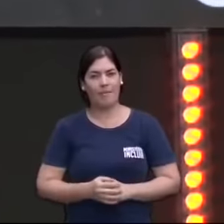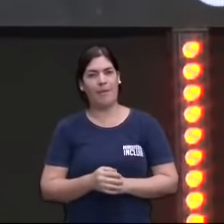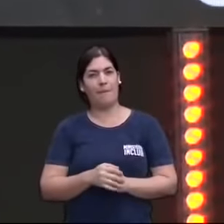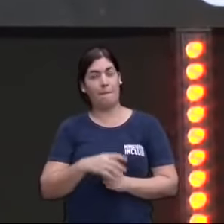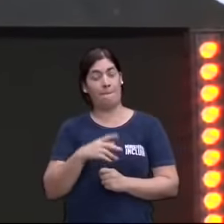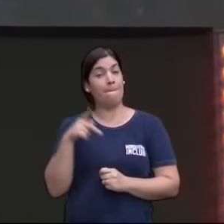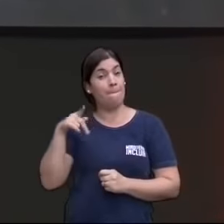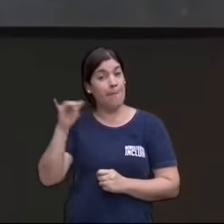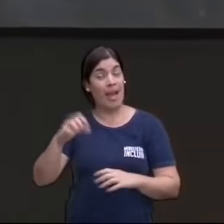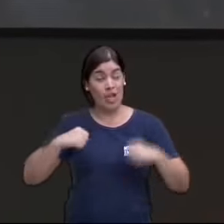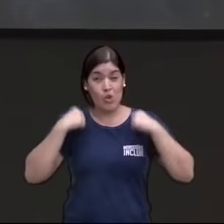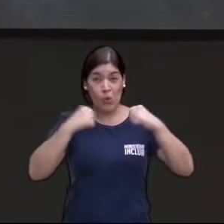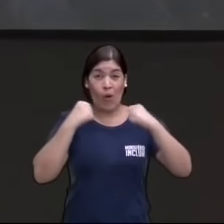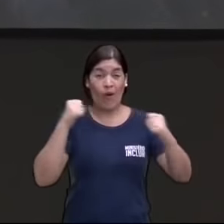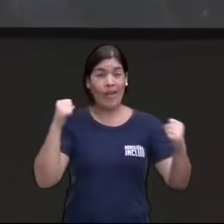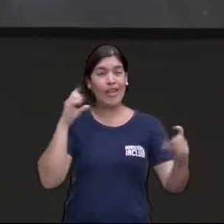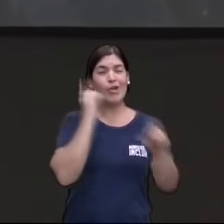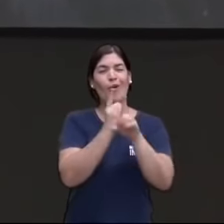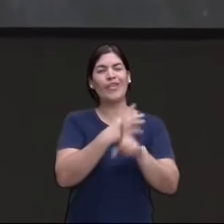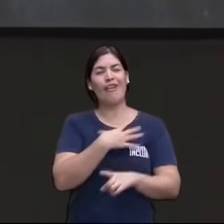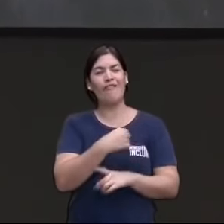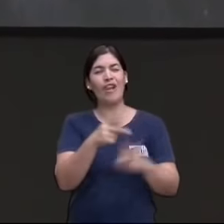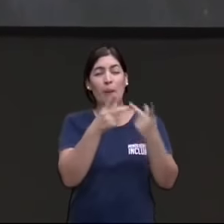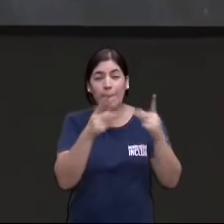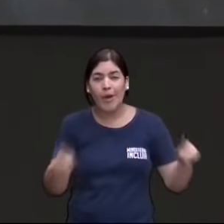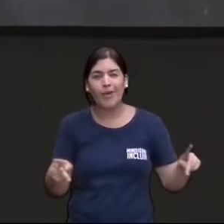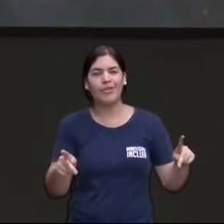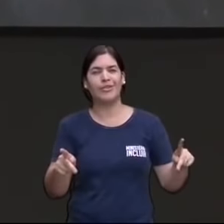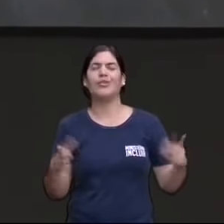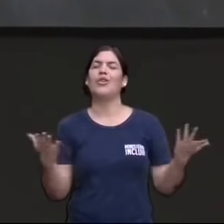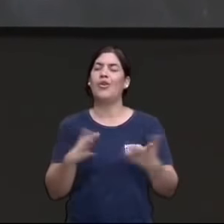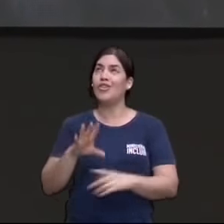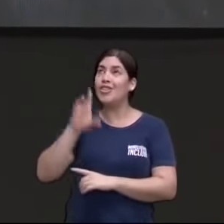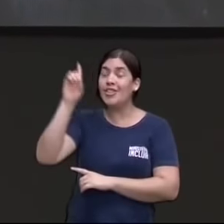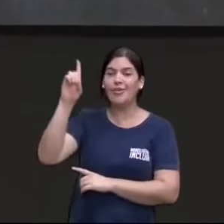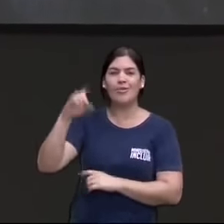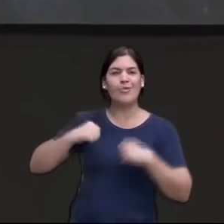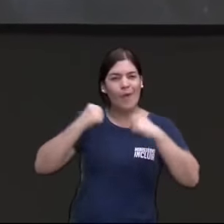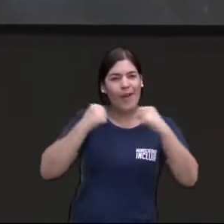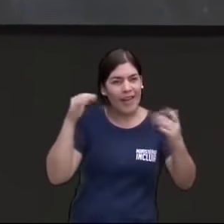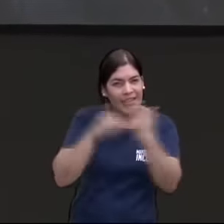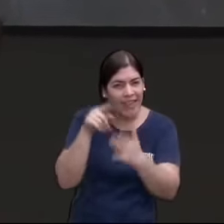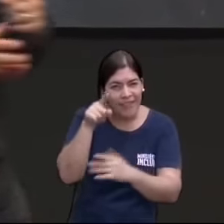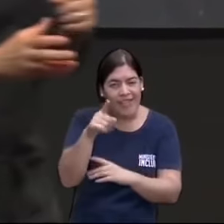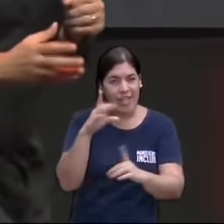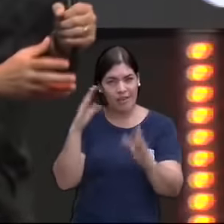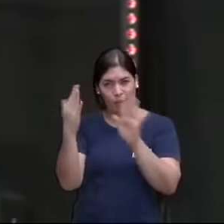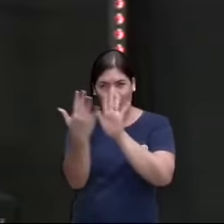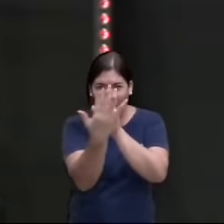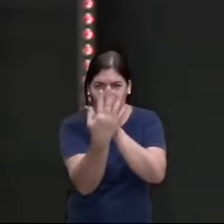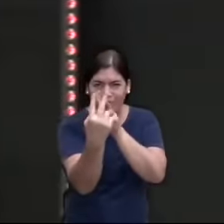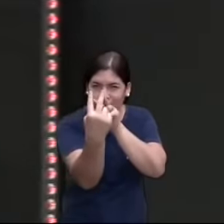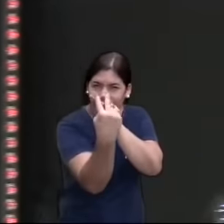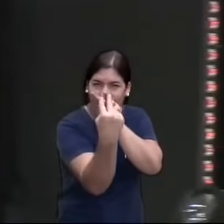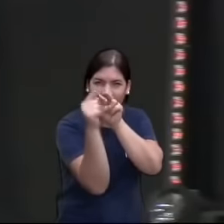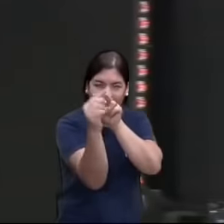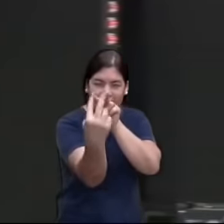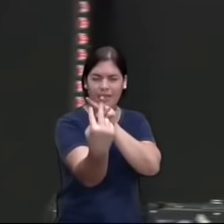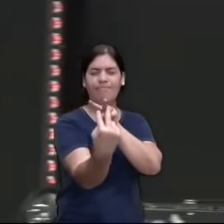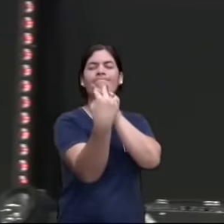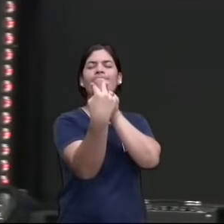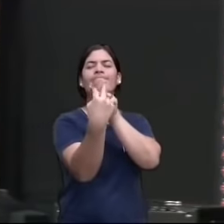filho. Hoje, Deus está correndo até você e dizendo: e aí? Ele está chegando olho no olho e dizendo: